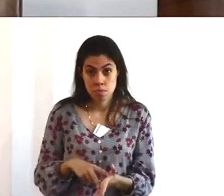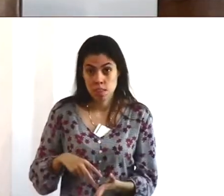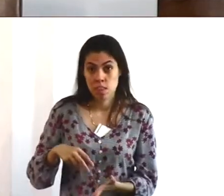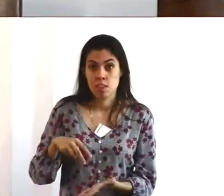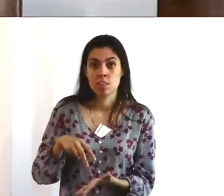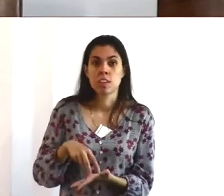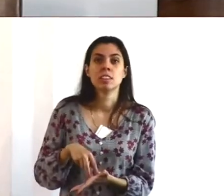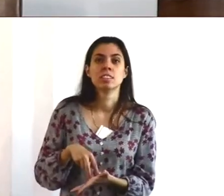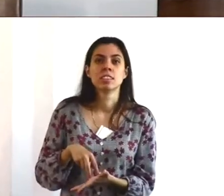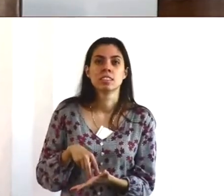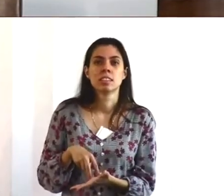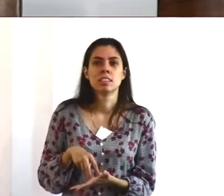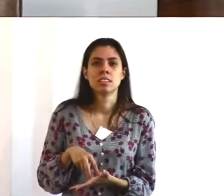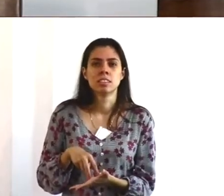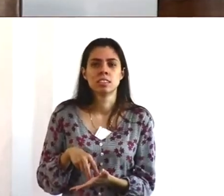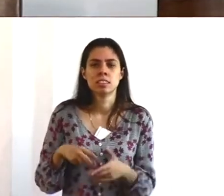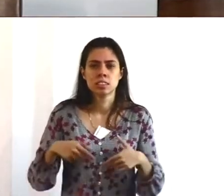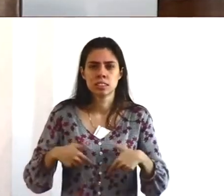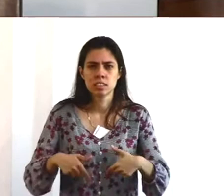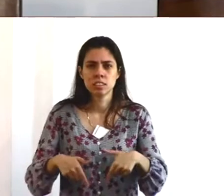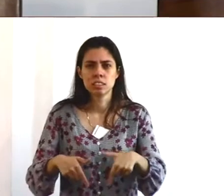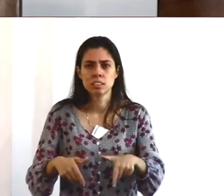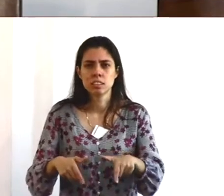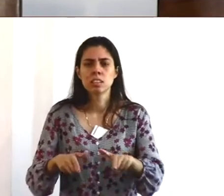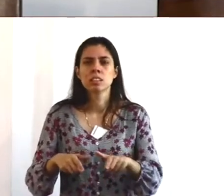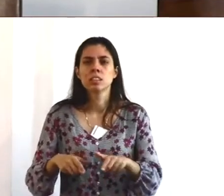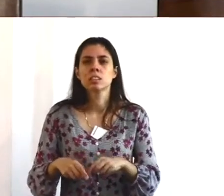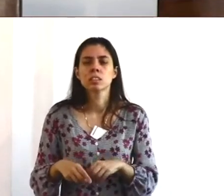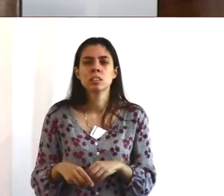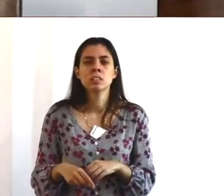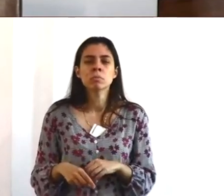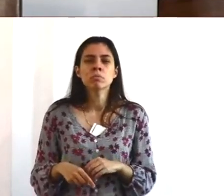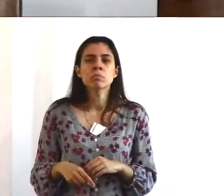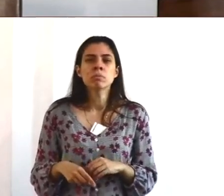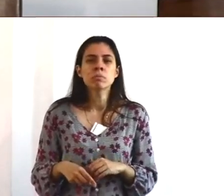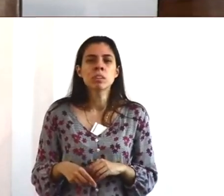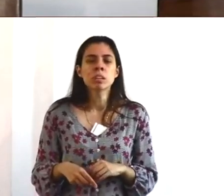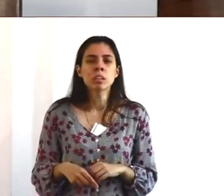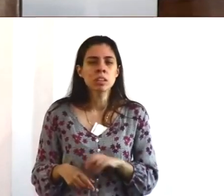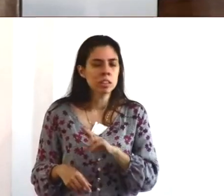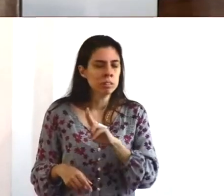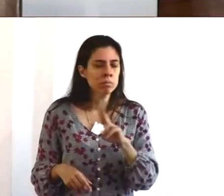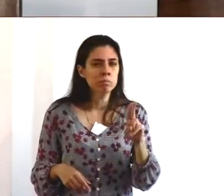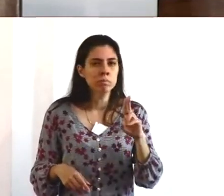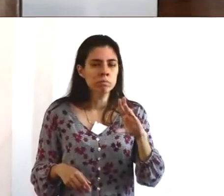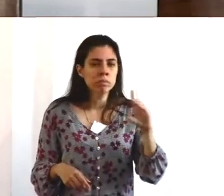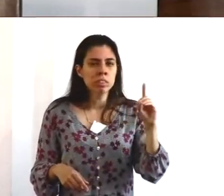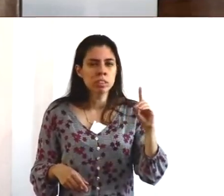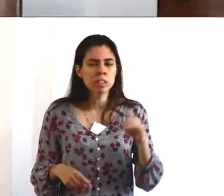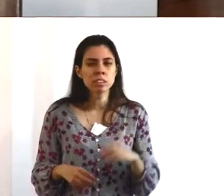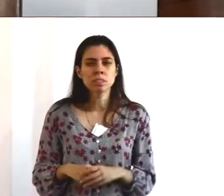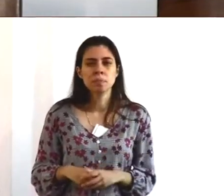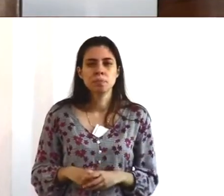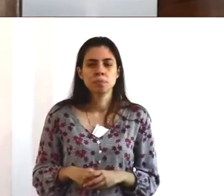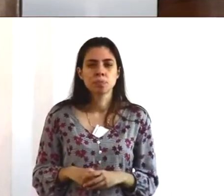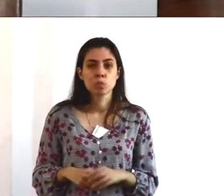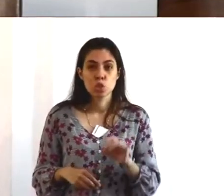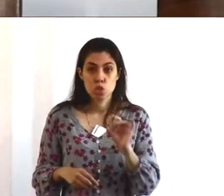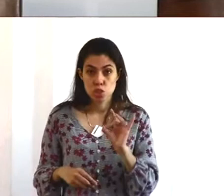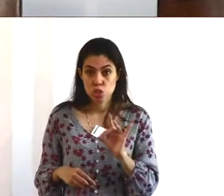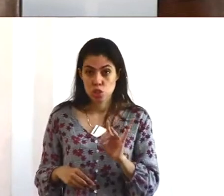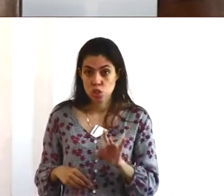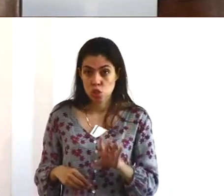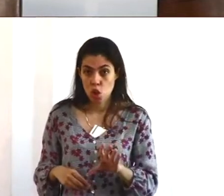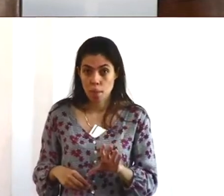reerguer para lutar, para guerrear em nome dEle. E eu só vou conseguir fazer